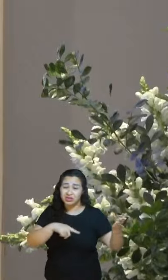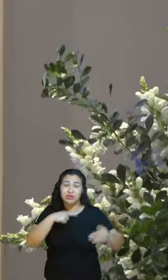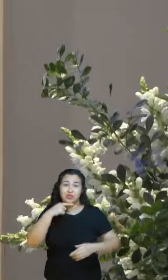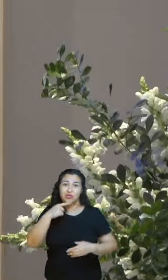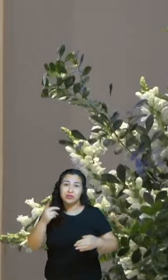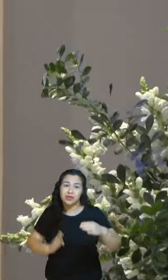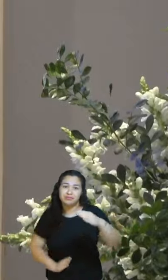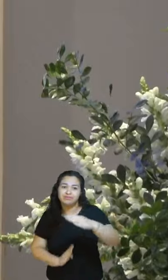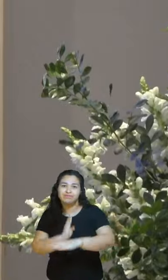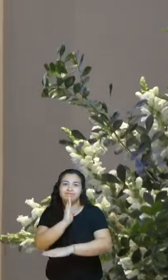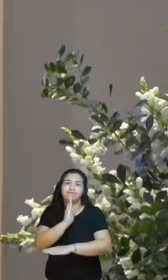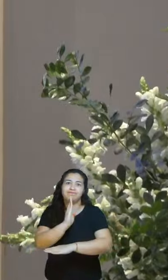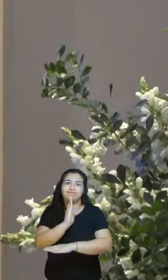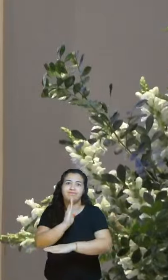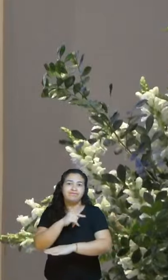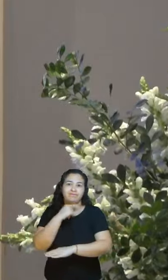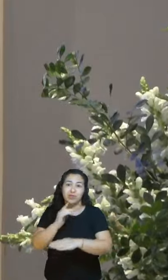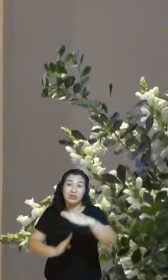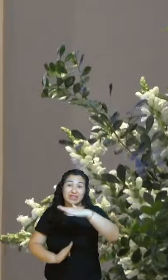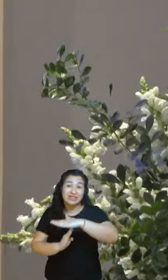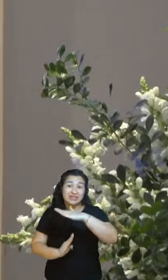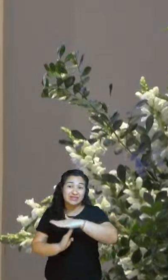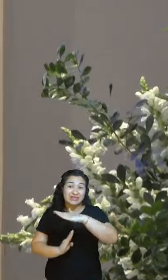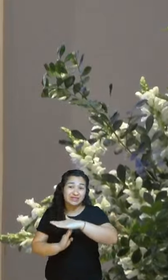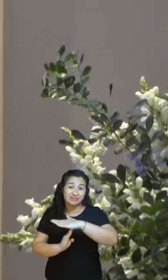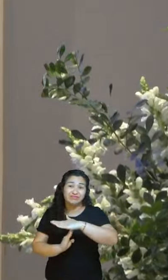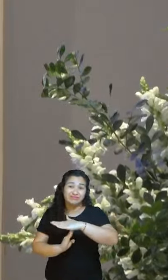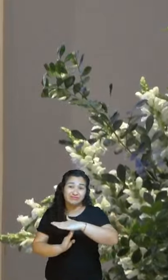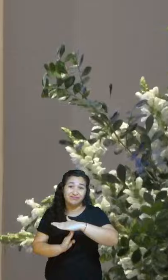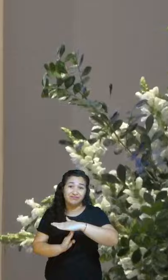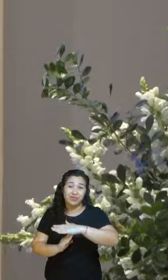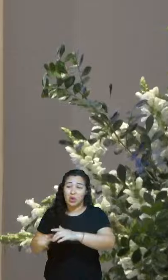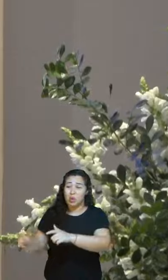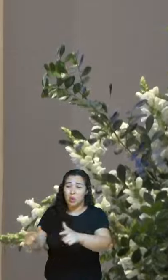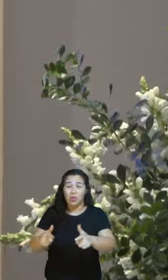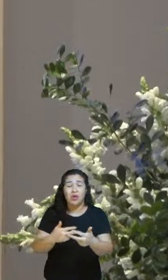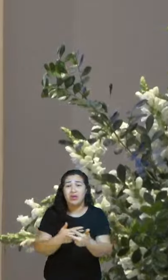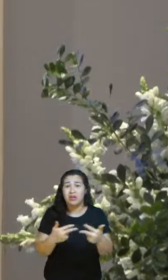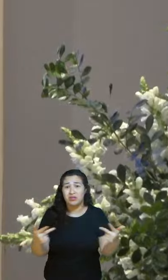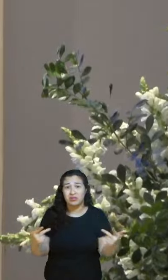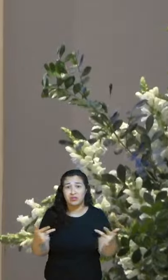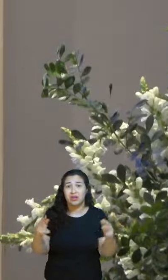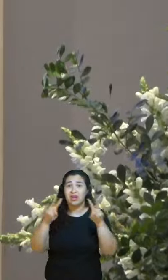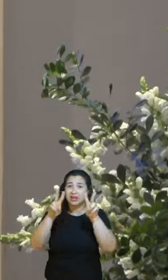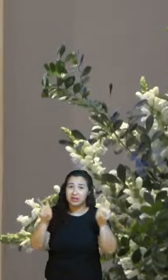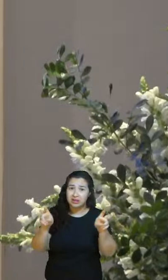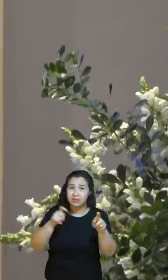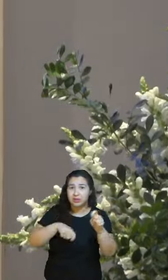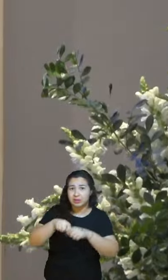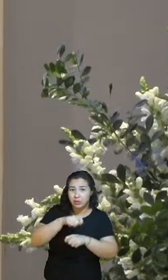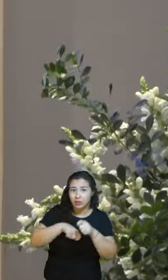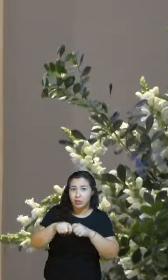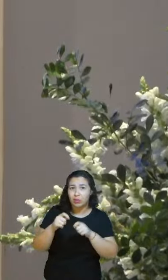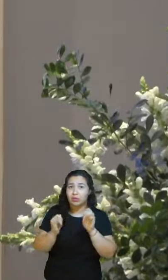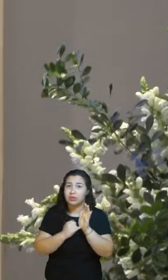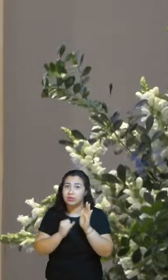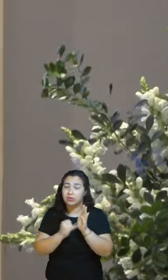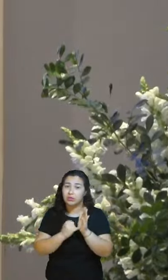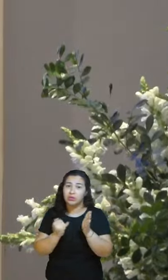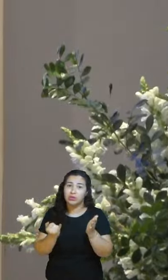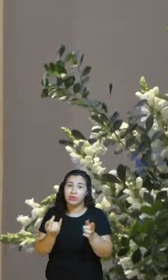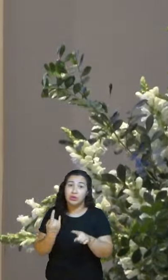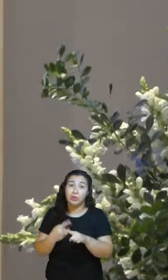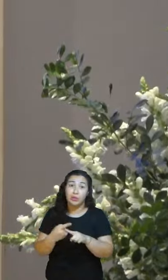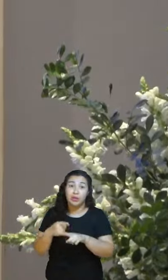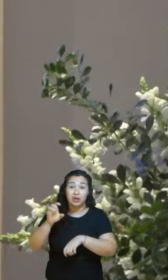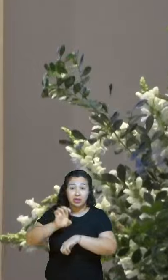Ministro tof em diversos setores em diversos temas econômicos tributários que o nosso